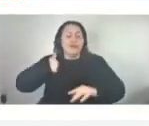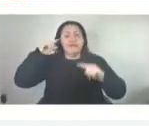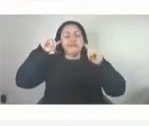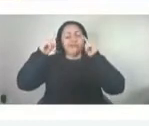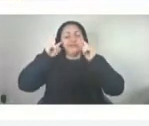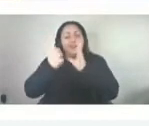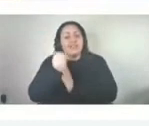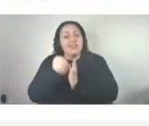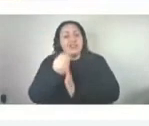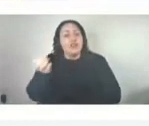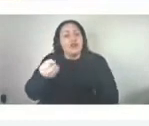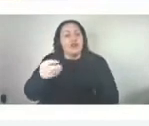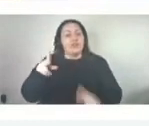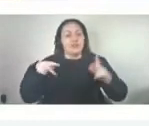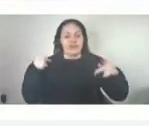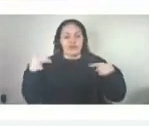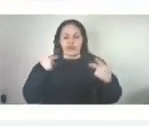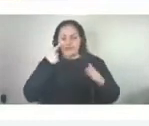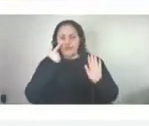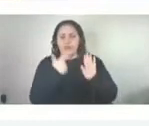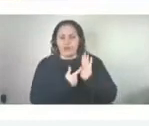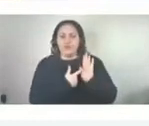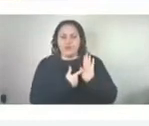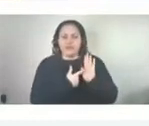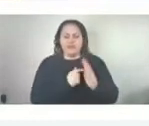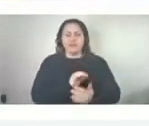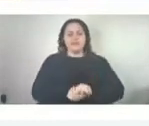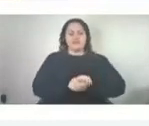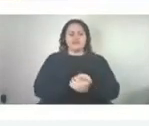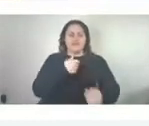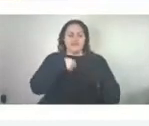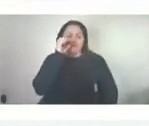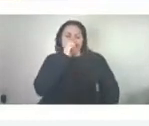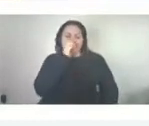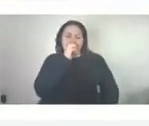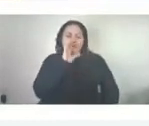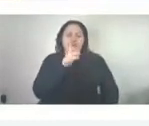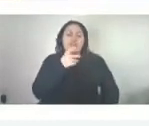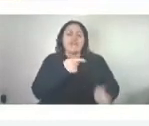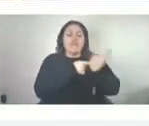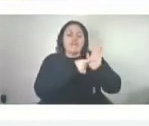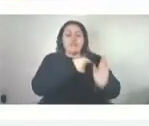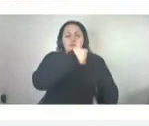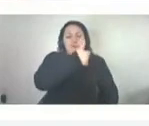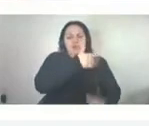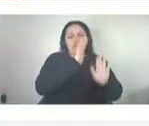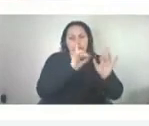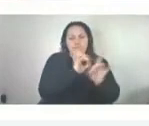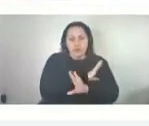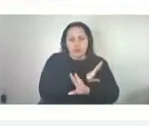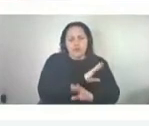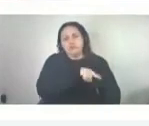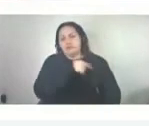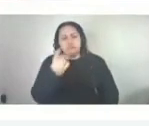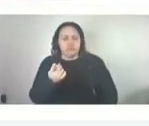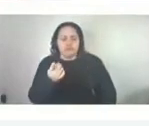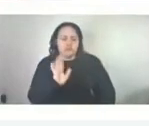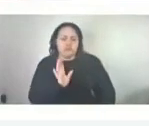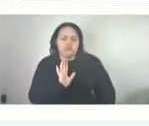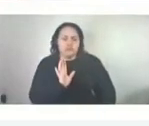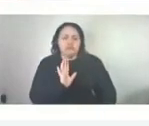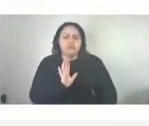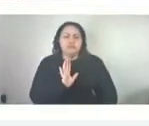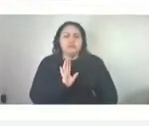eu já vou mostrando. Vou dar uma acelerada aí, o vídeo 1 vocês já mostraram, pode passar, não é esse vídeo, esse foi esse que vocês